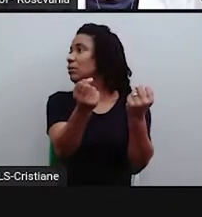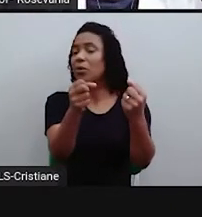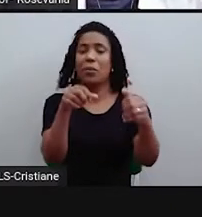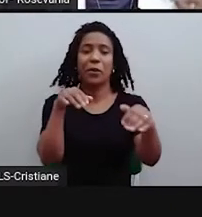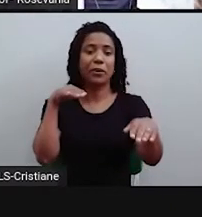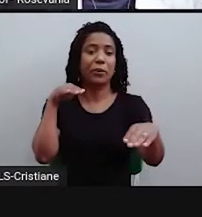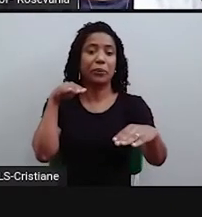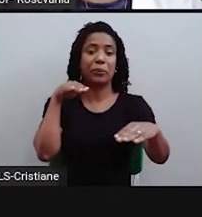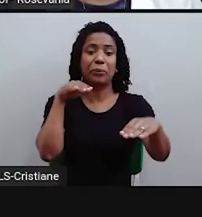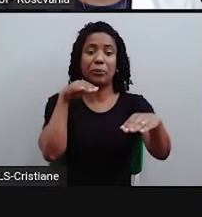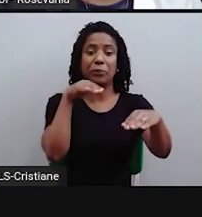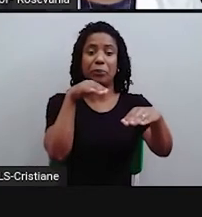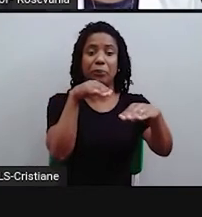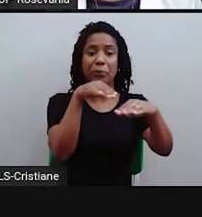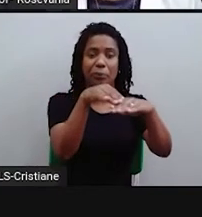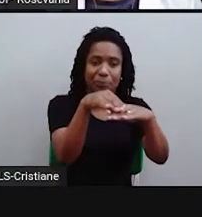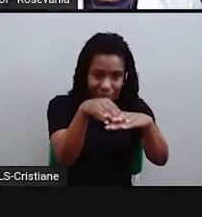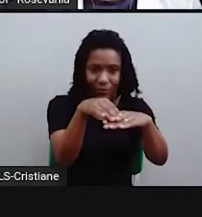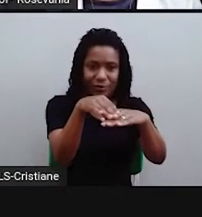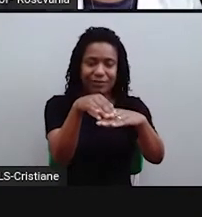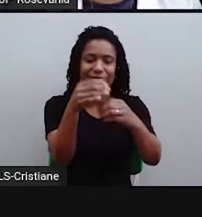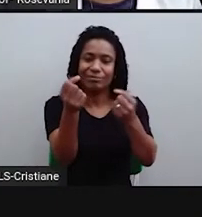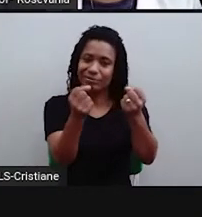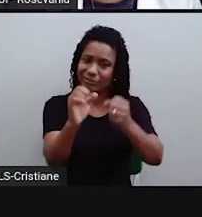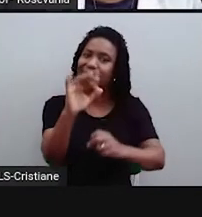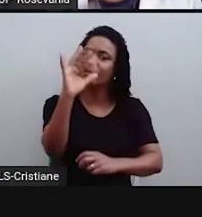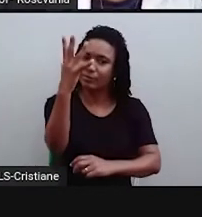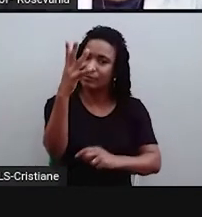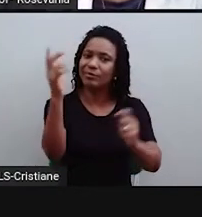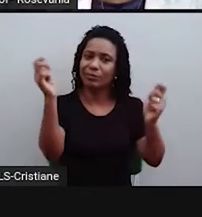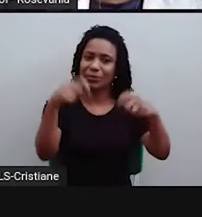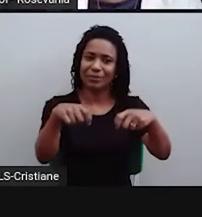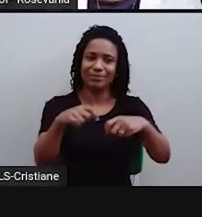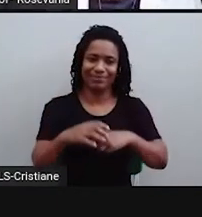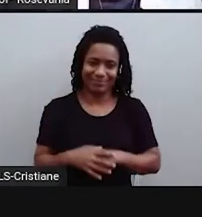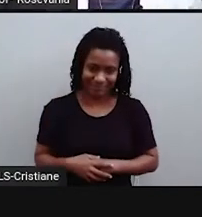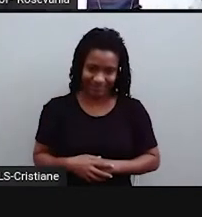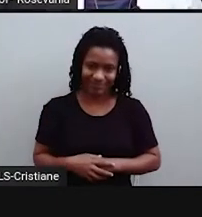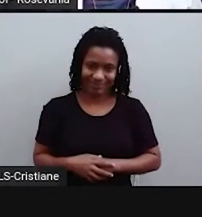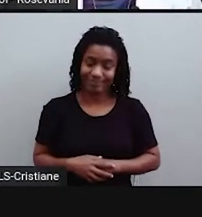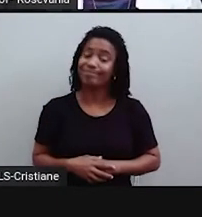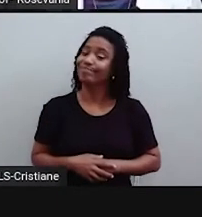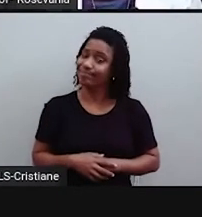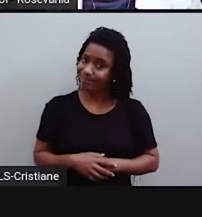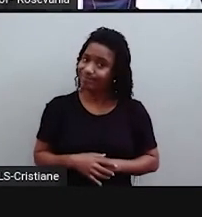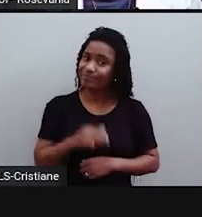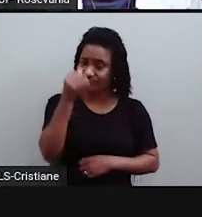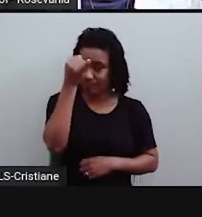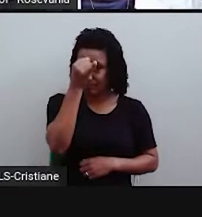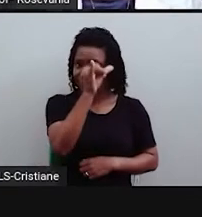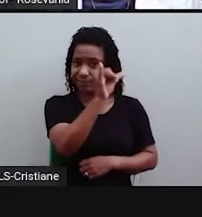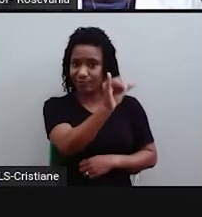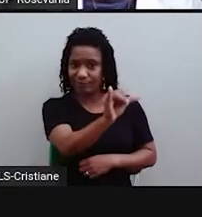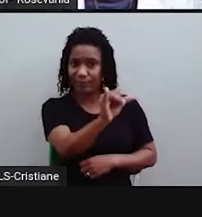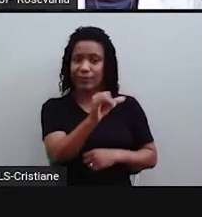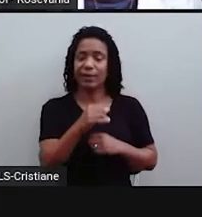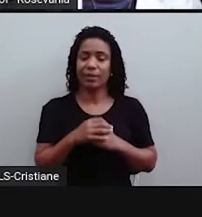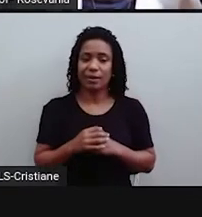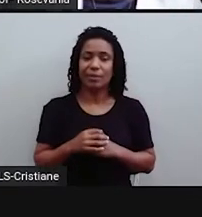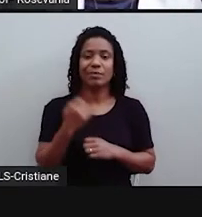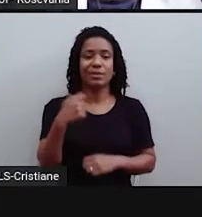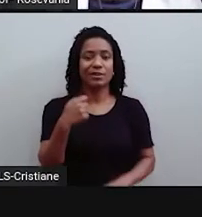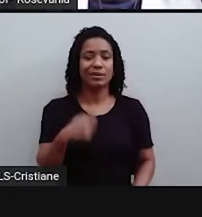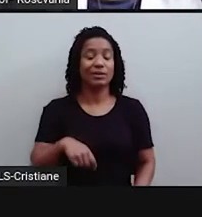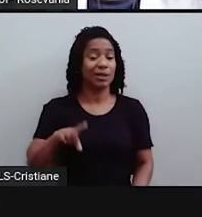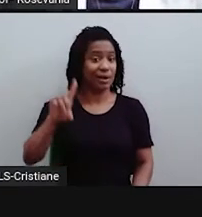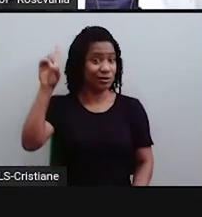caminho, e aí corre o risco de ter algum acidente. Não é isso que ninguém quer. Então, normalmente é bom que você use a direita,